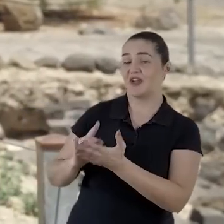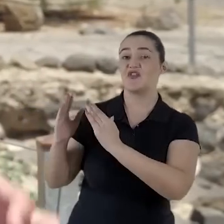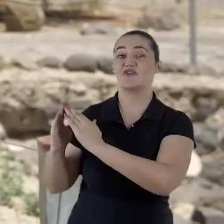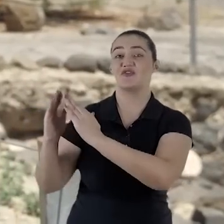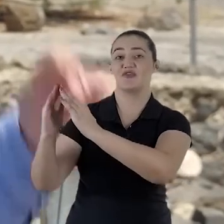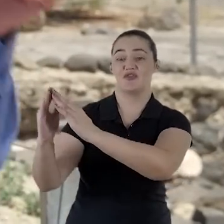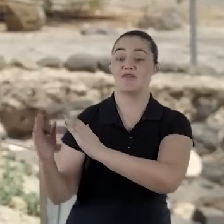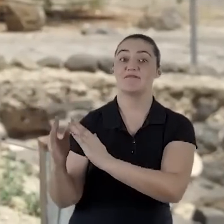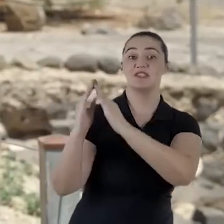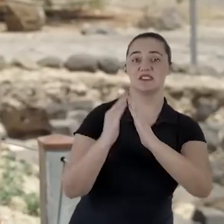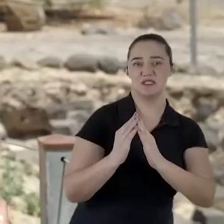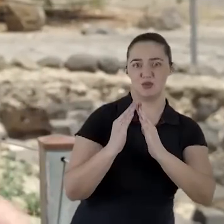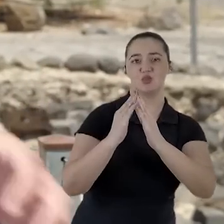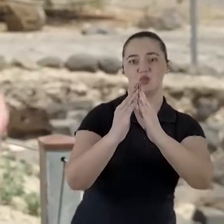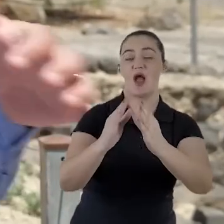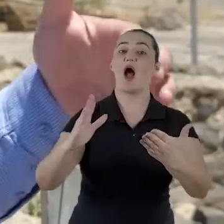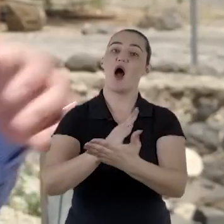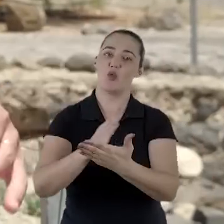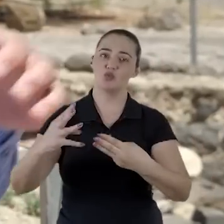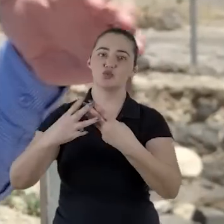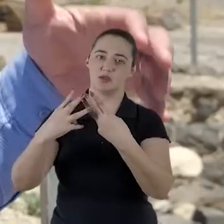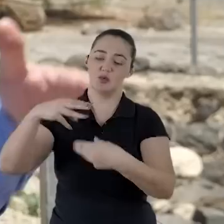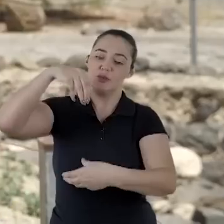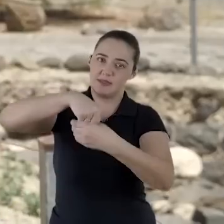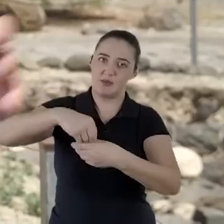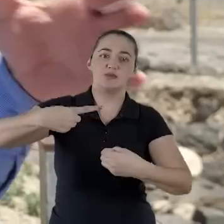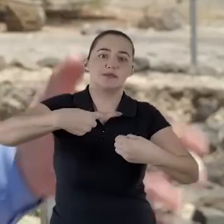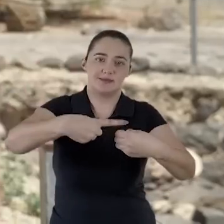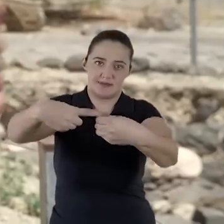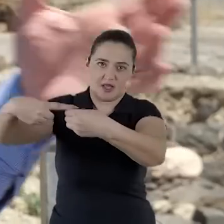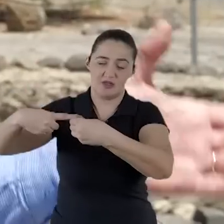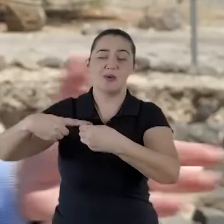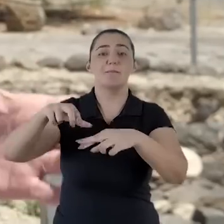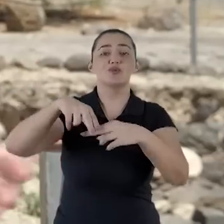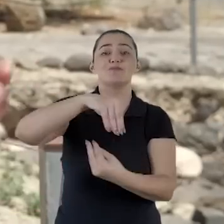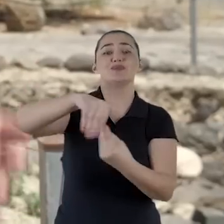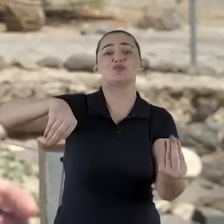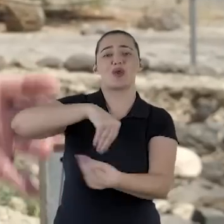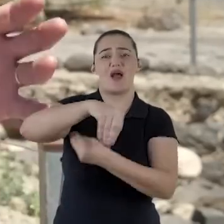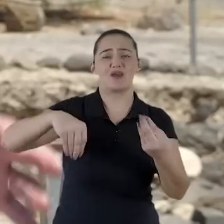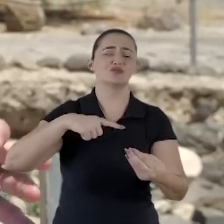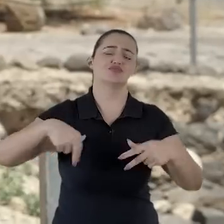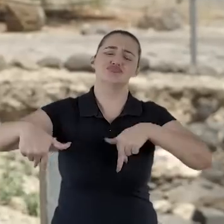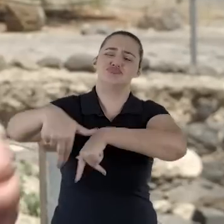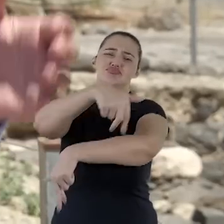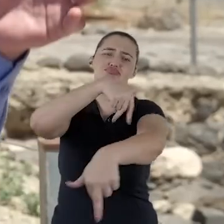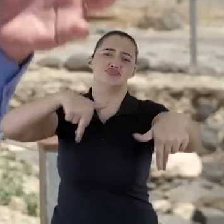alguns judeus estavam vivendo dentro das cidades. As cidades eram misturadas com todo tipo de